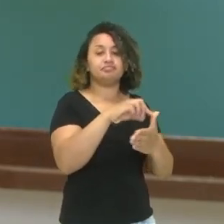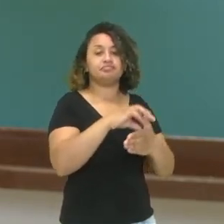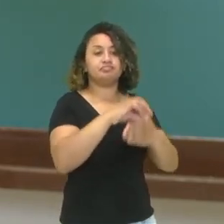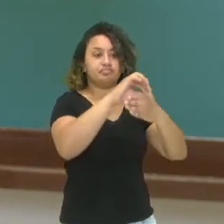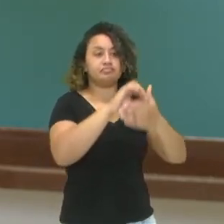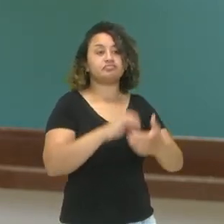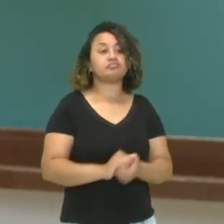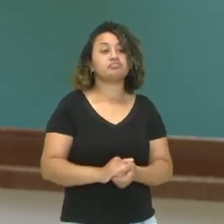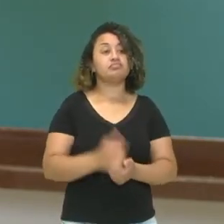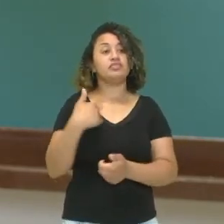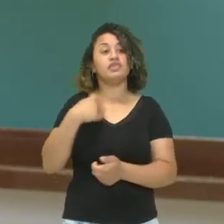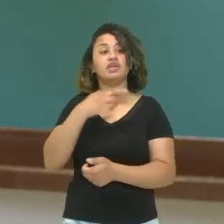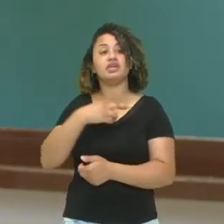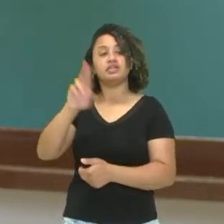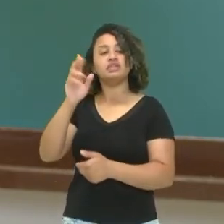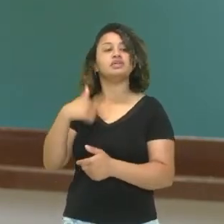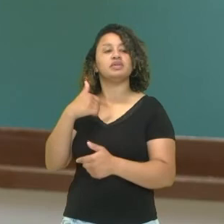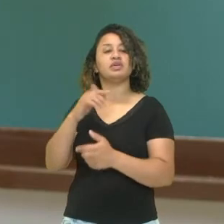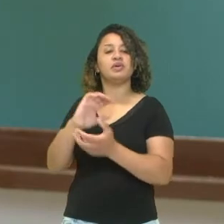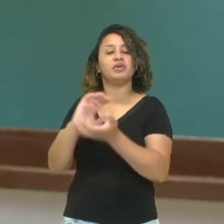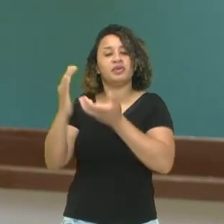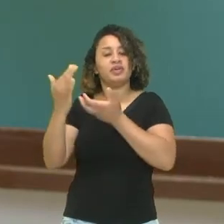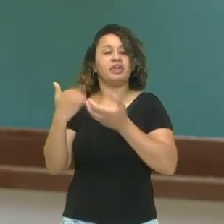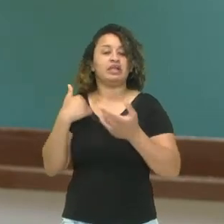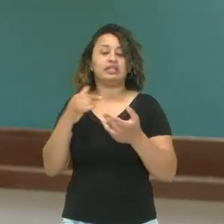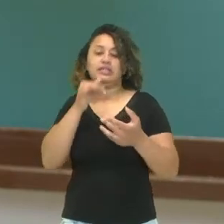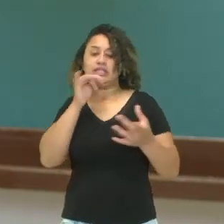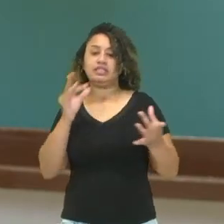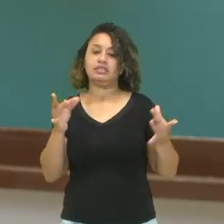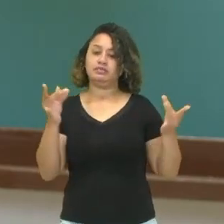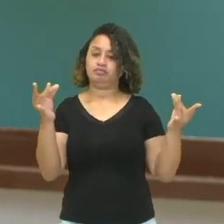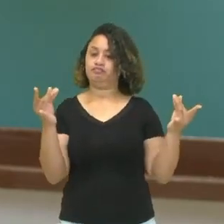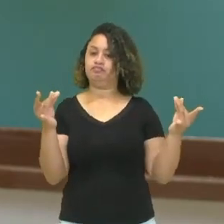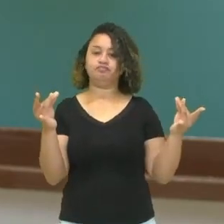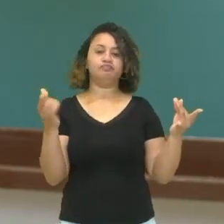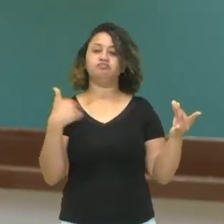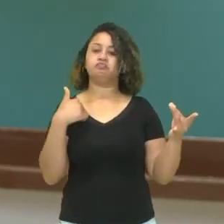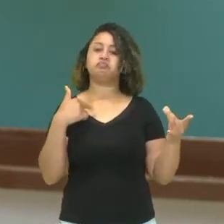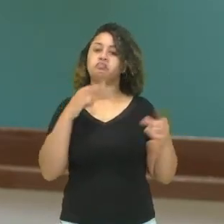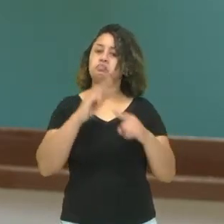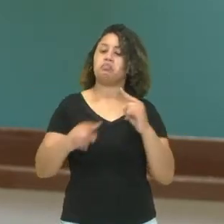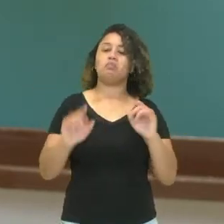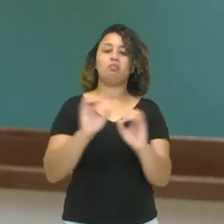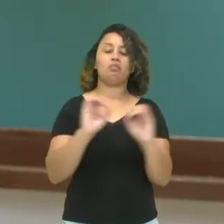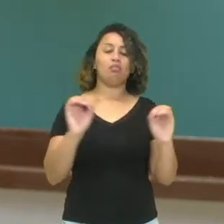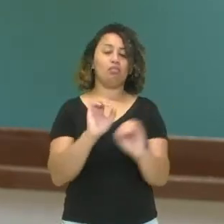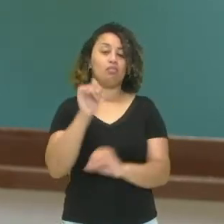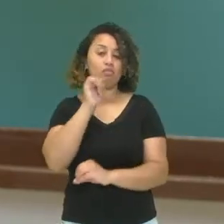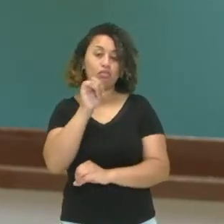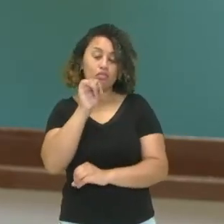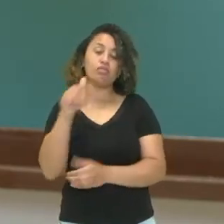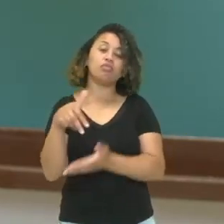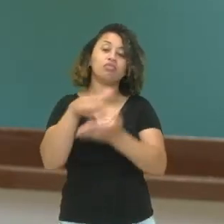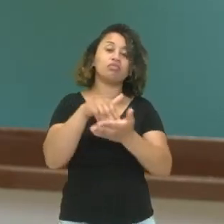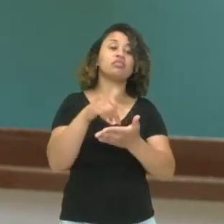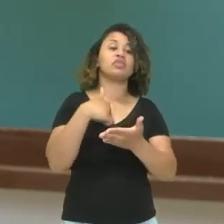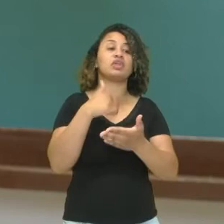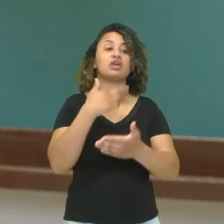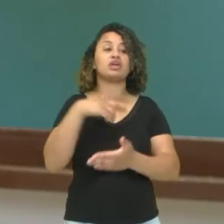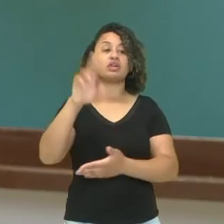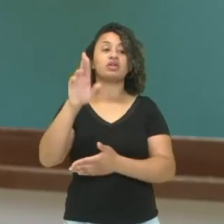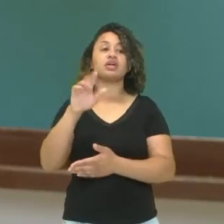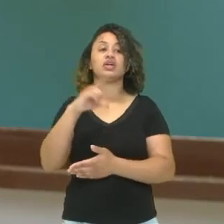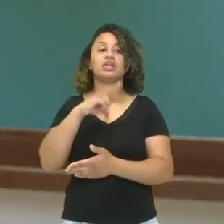religiões orientais, como o budismo, também não há nenhuma restrição quanto às mulheres serem líderes religiosas, como é o caso da